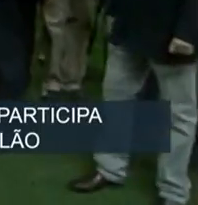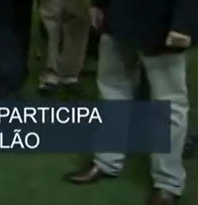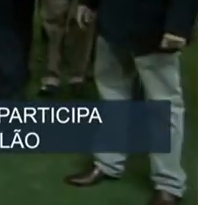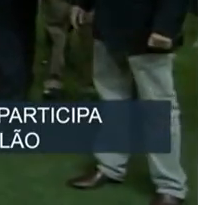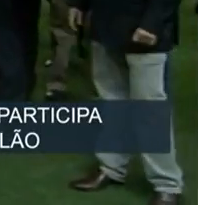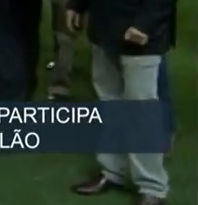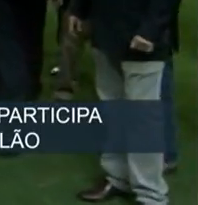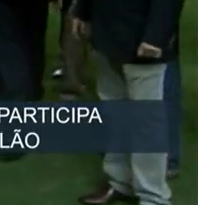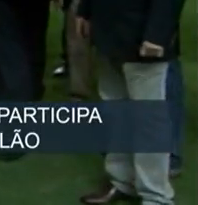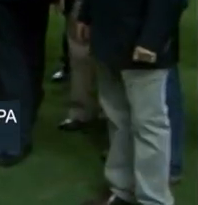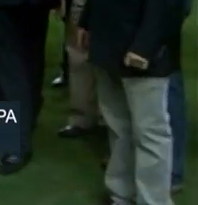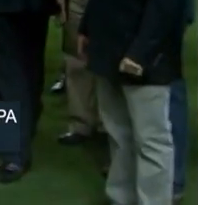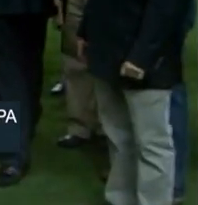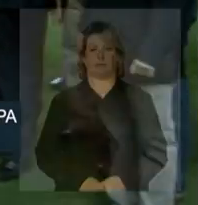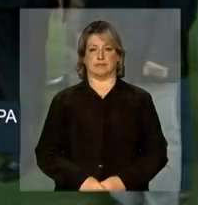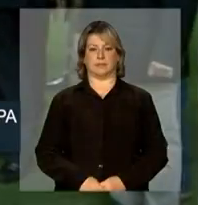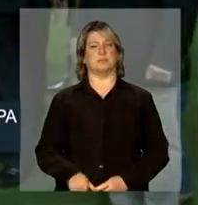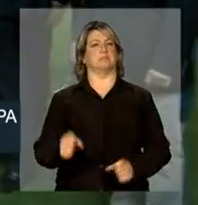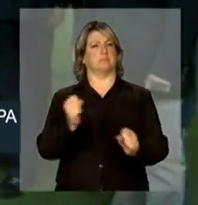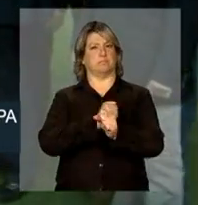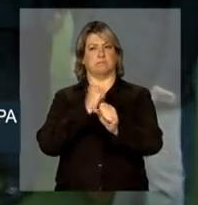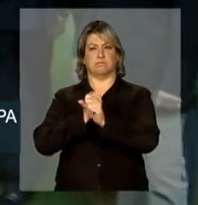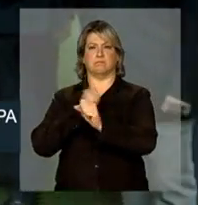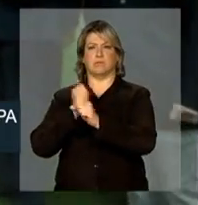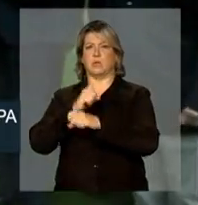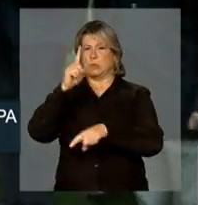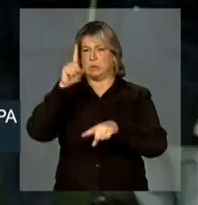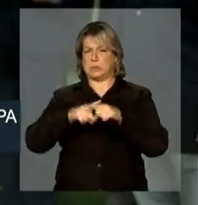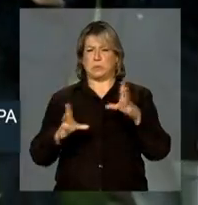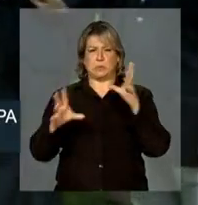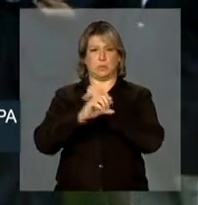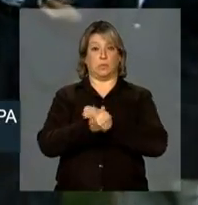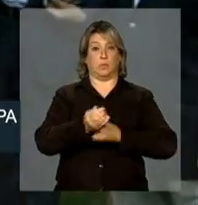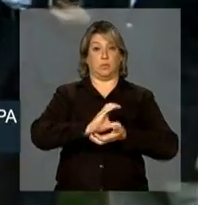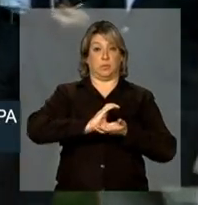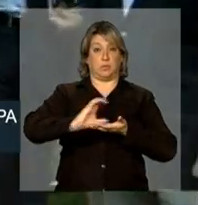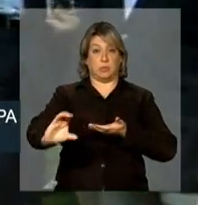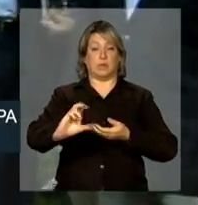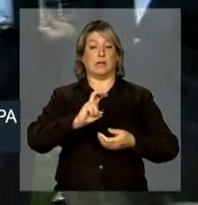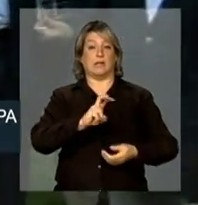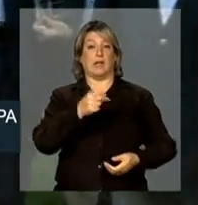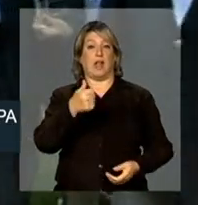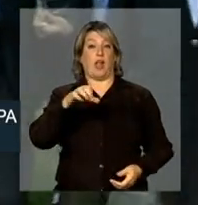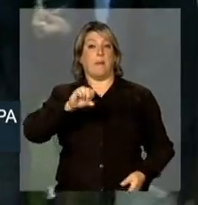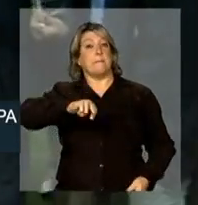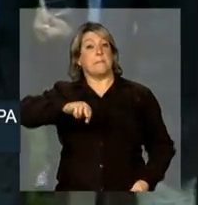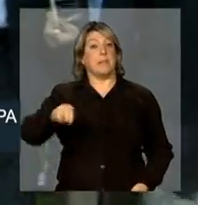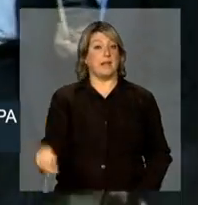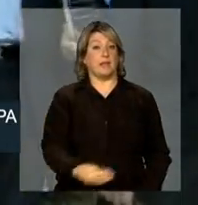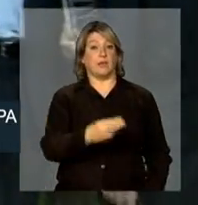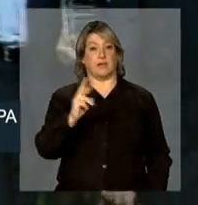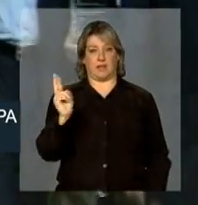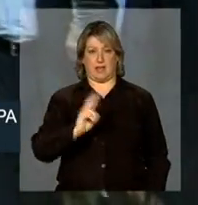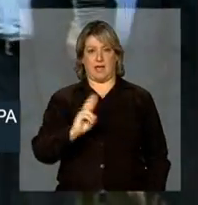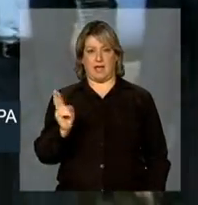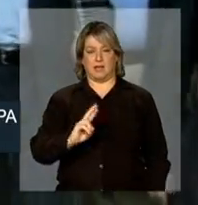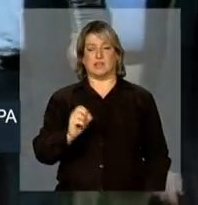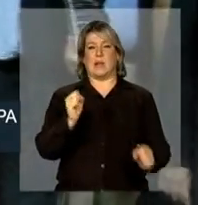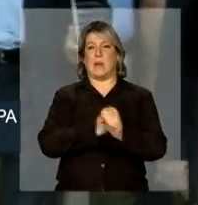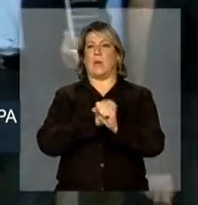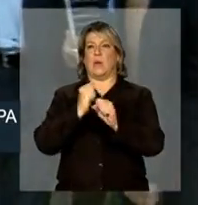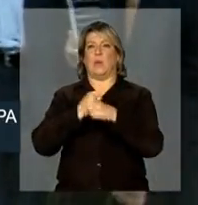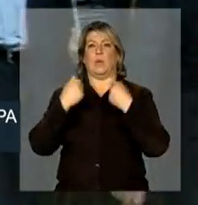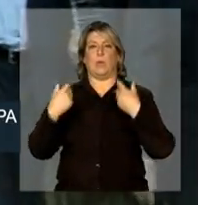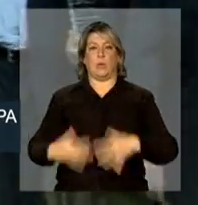O estádio passou por uma reforma completa com investimento de 519 milhões de reais,